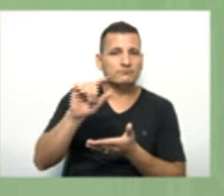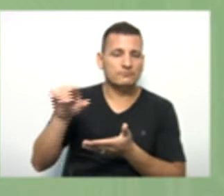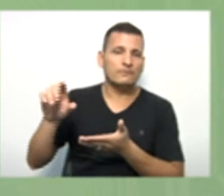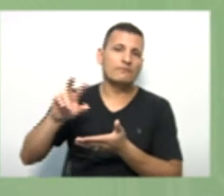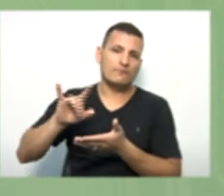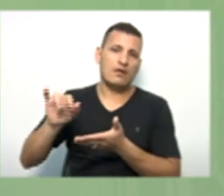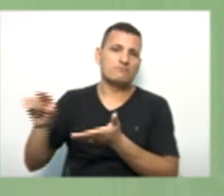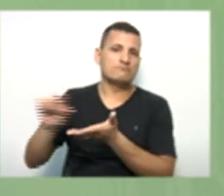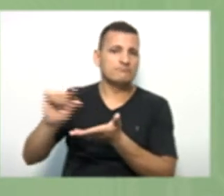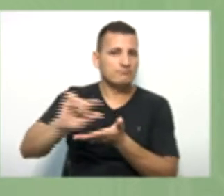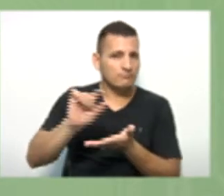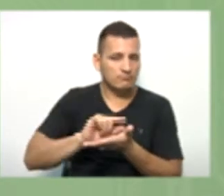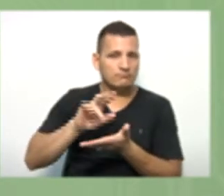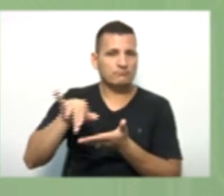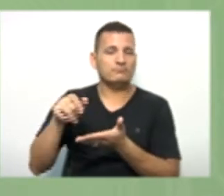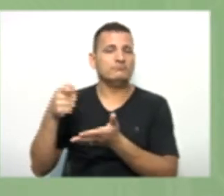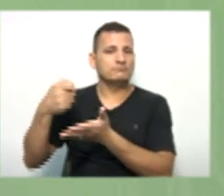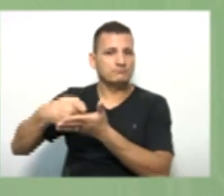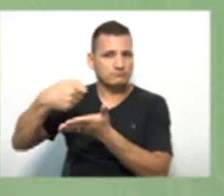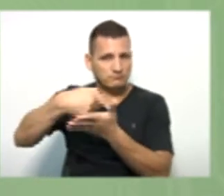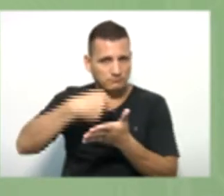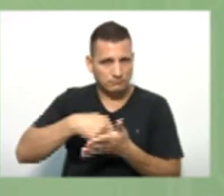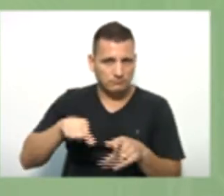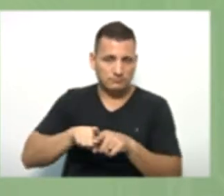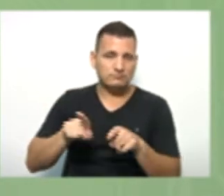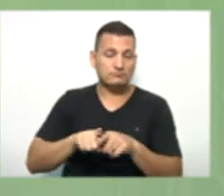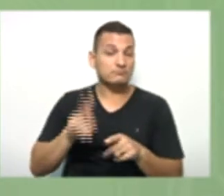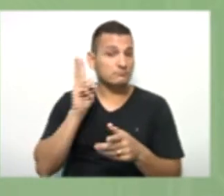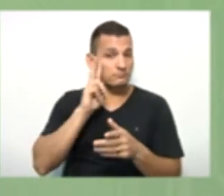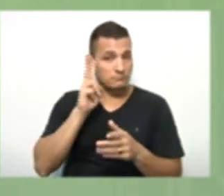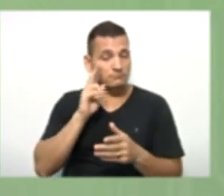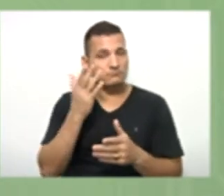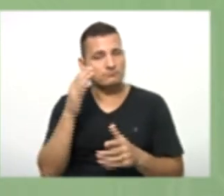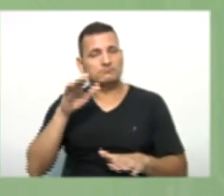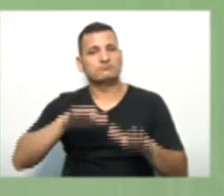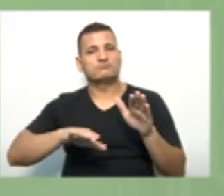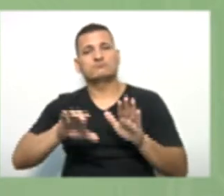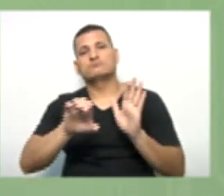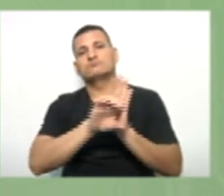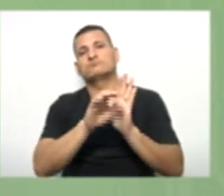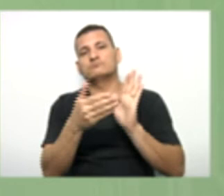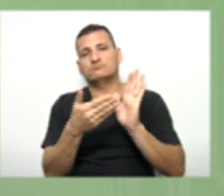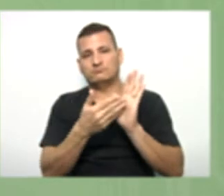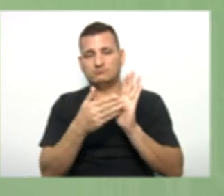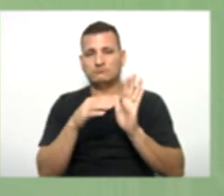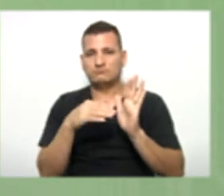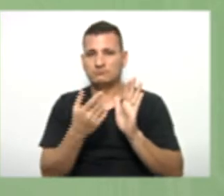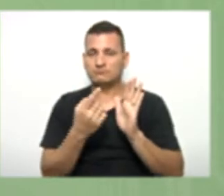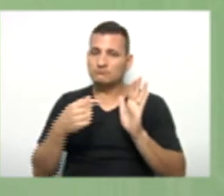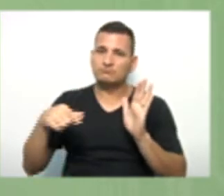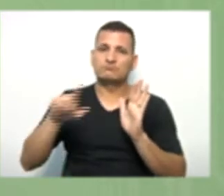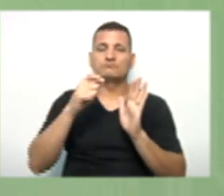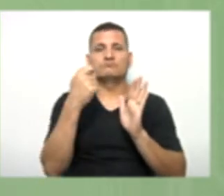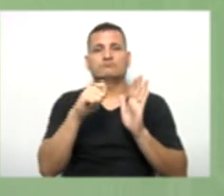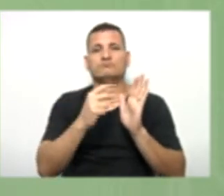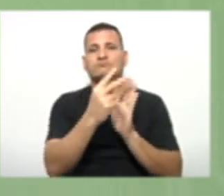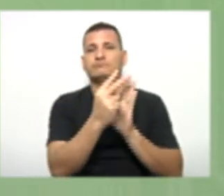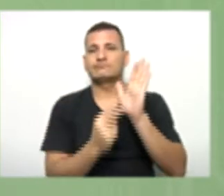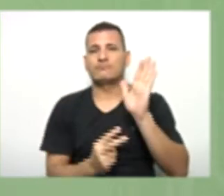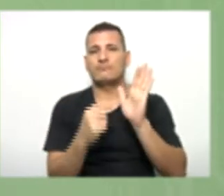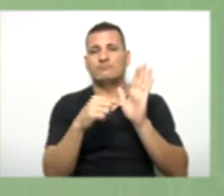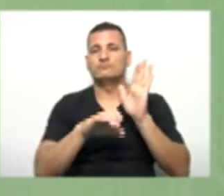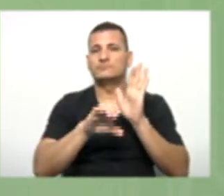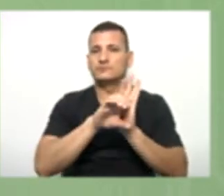Lembrando sempre que é conforme disposições estatutárias. Então, vocês precisam ler o estatuto